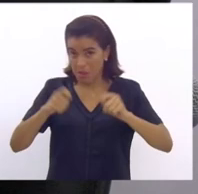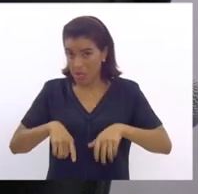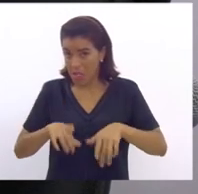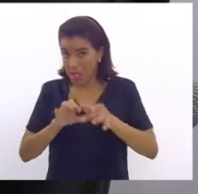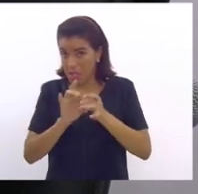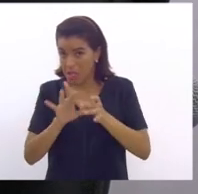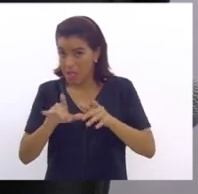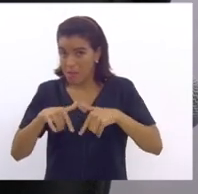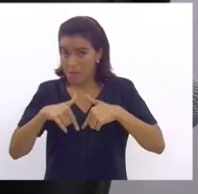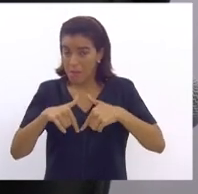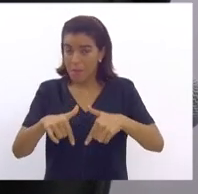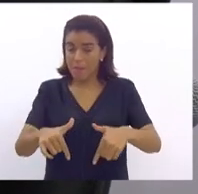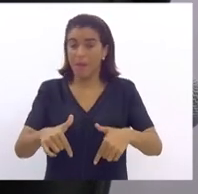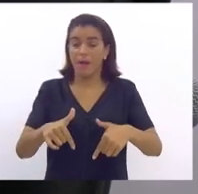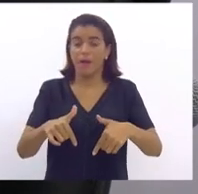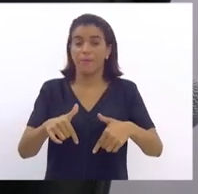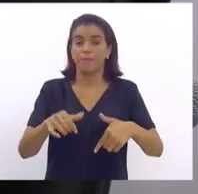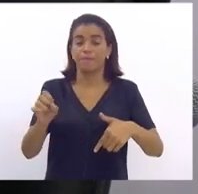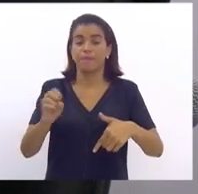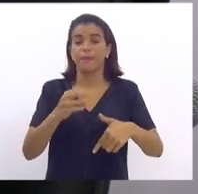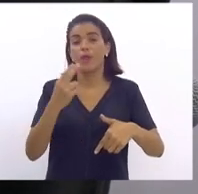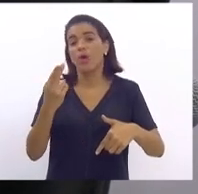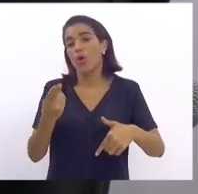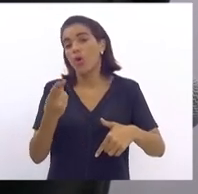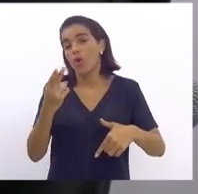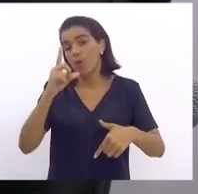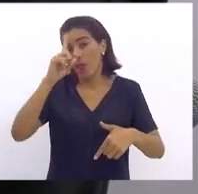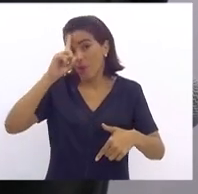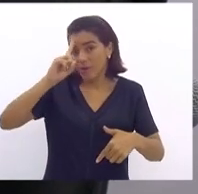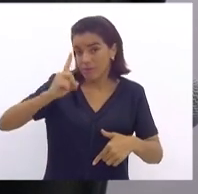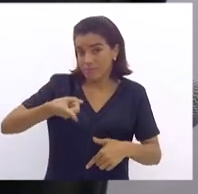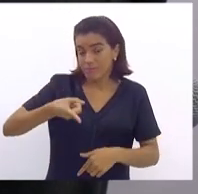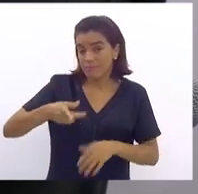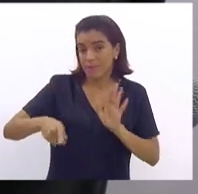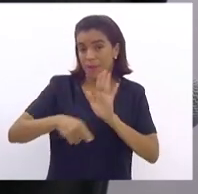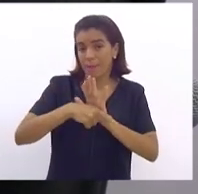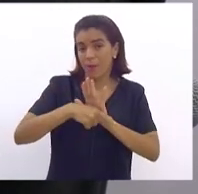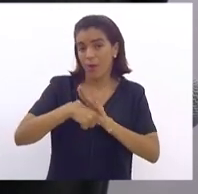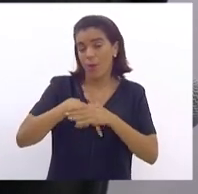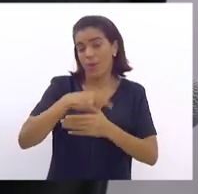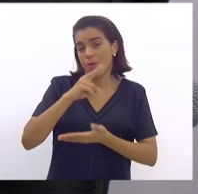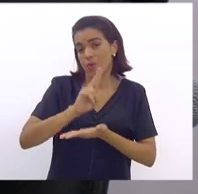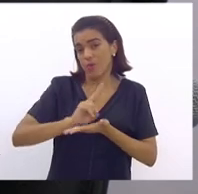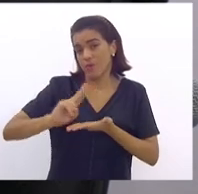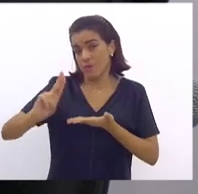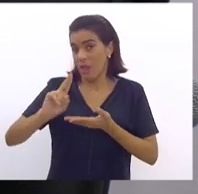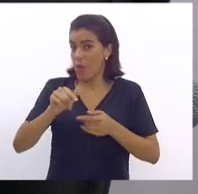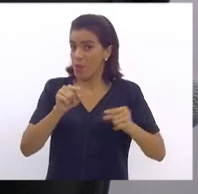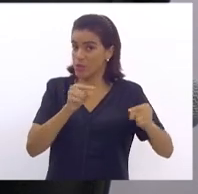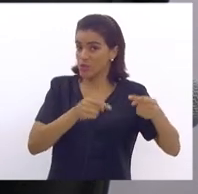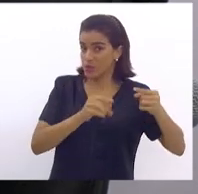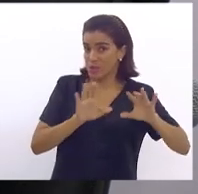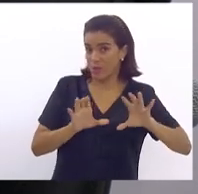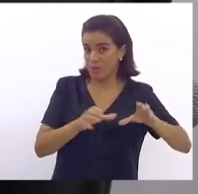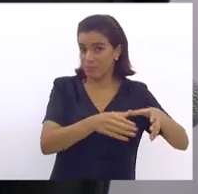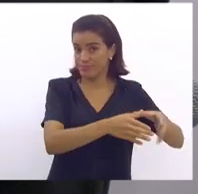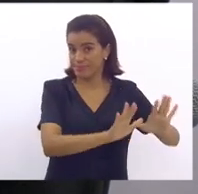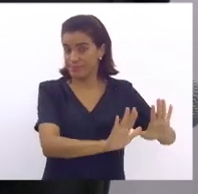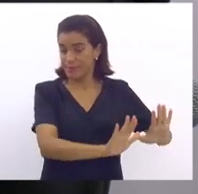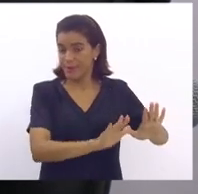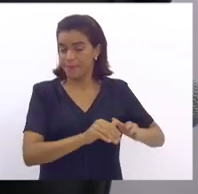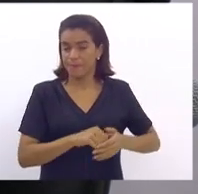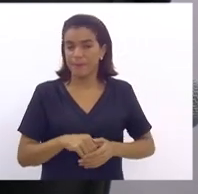se decorre de uma determinação da própria universidade face à autonomia. Essa é uma discussão. A